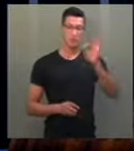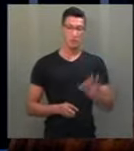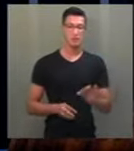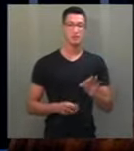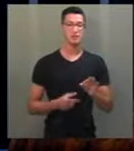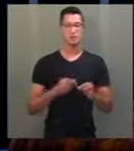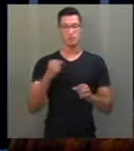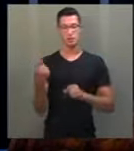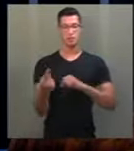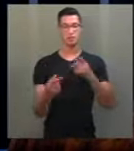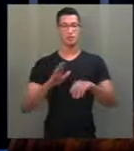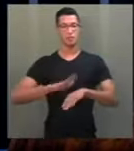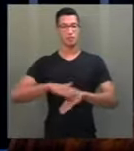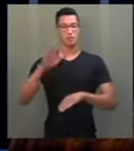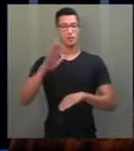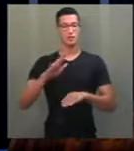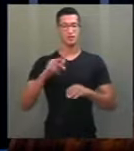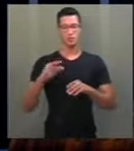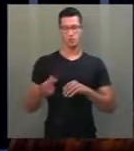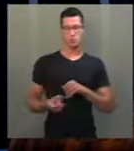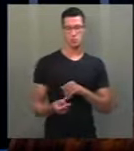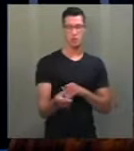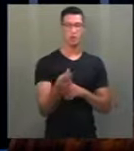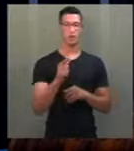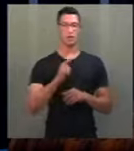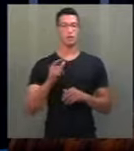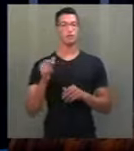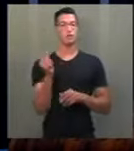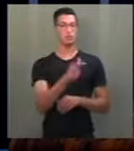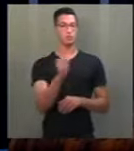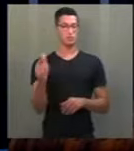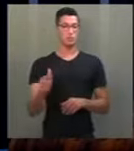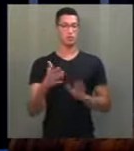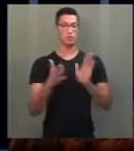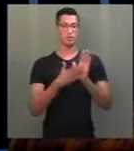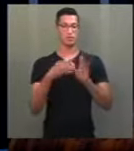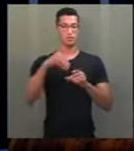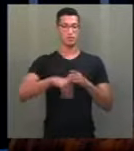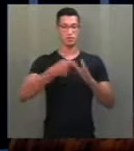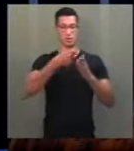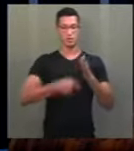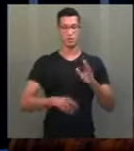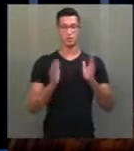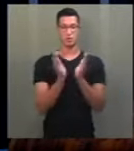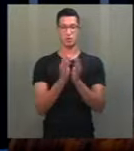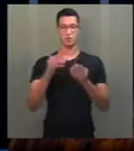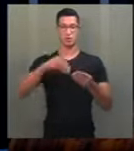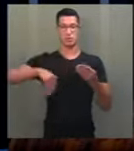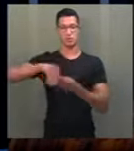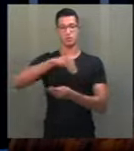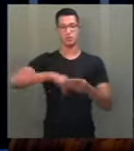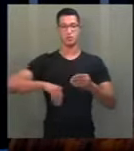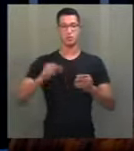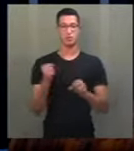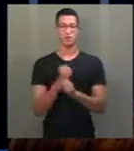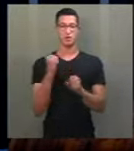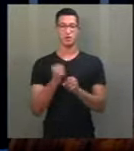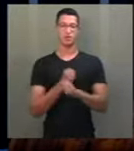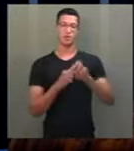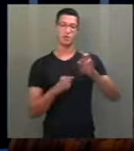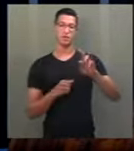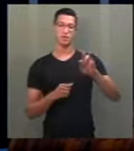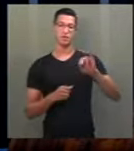e, eventualmente, mais duradouros do que os previstos no relatório da Comissão Mista da Reforma